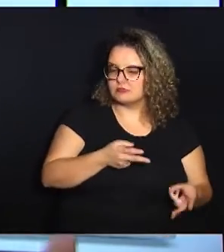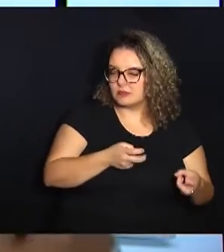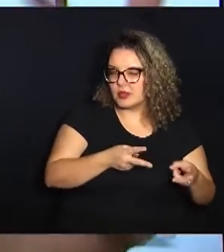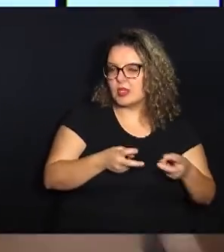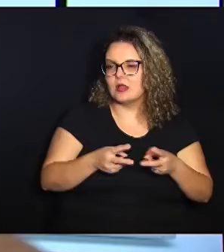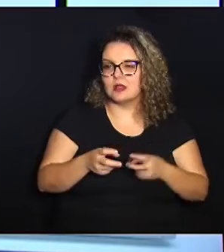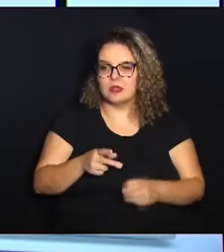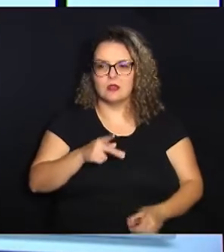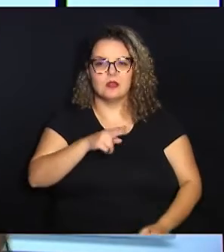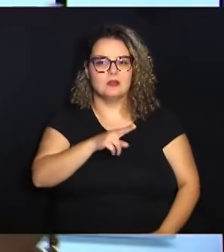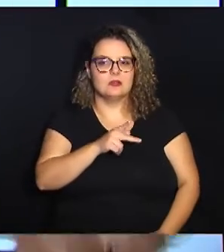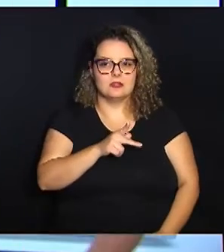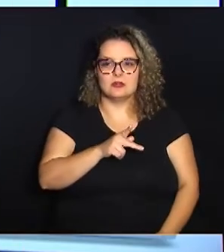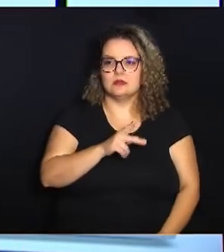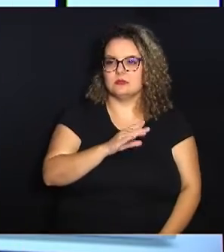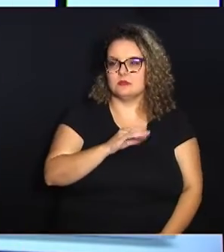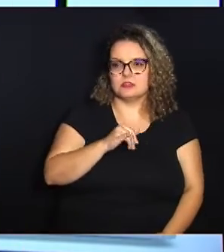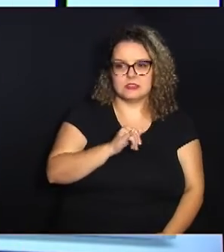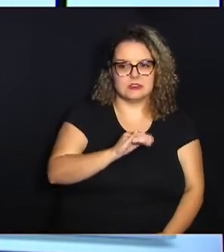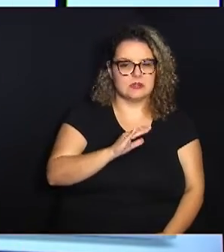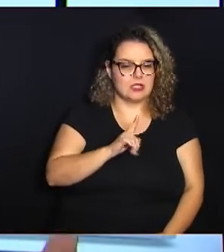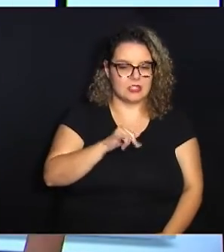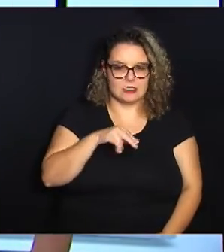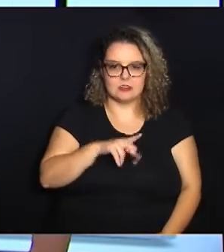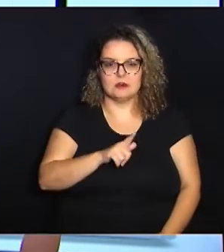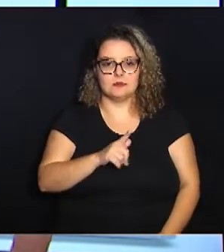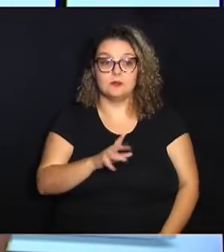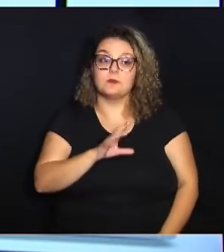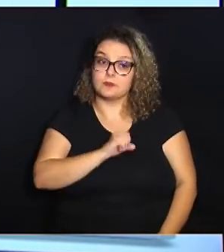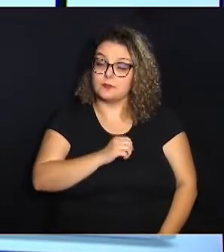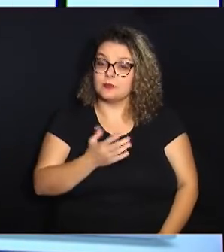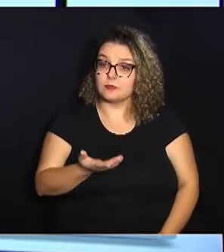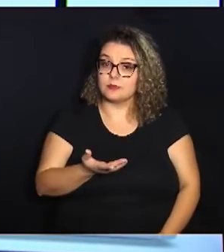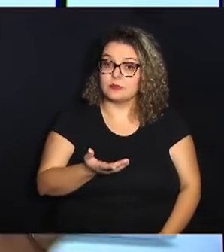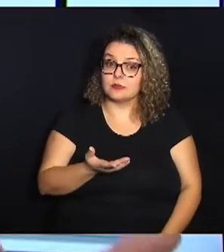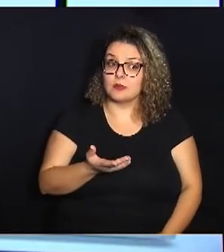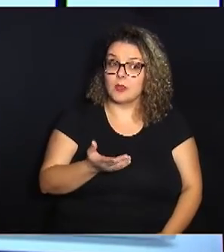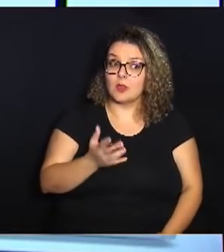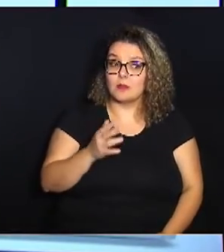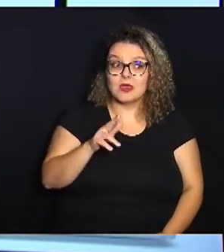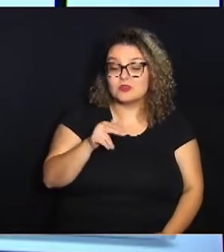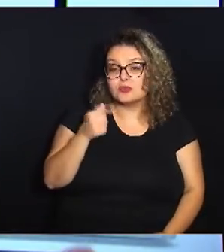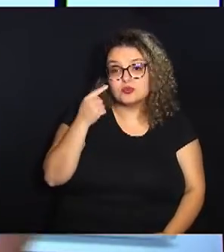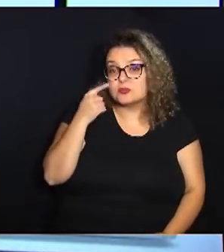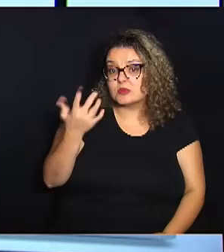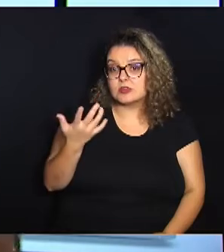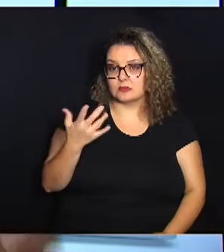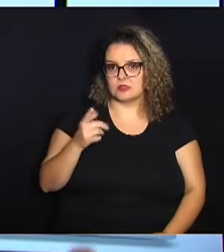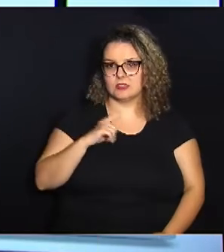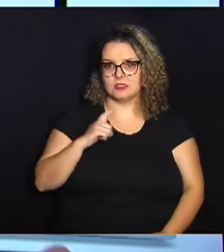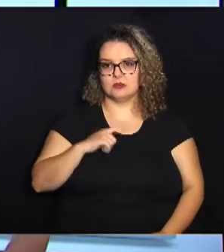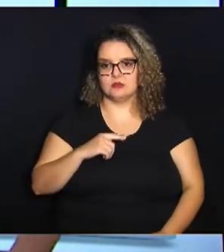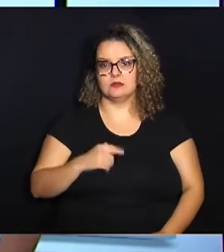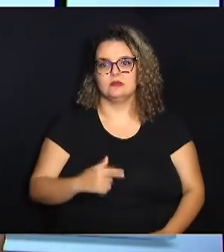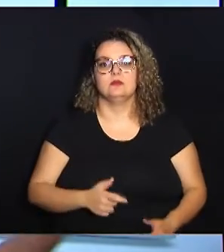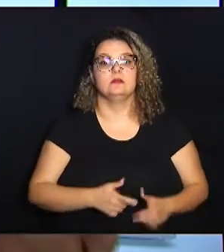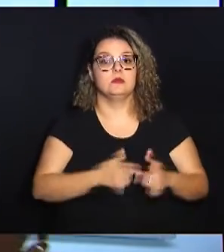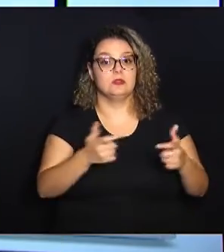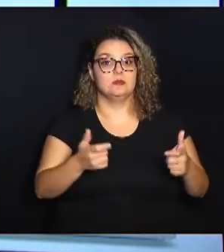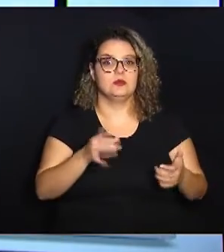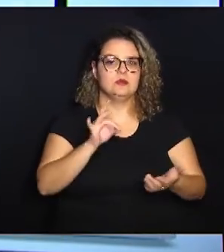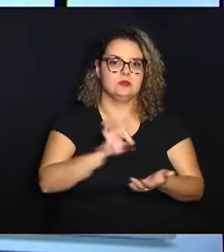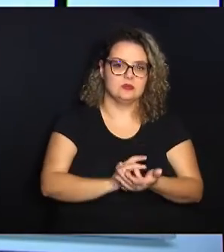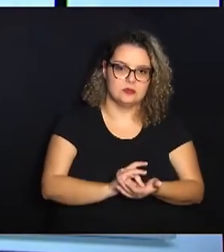faz tempo, já escrevia sobre o assunto, gostava muito, mas nunca imaginei que houvesse uma demanda de fato.